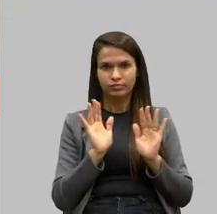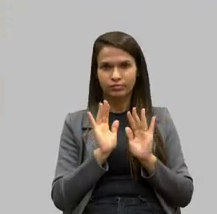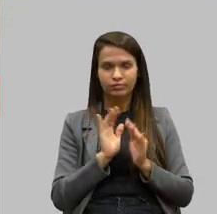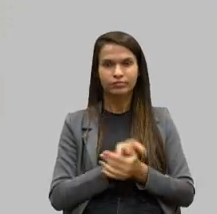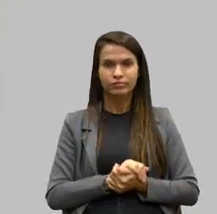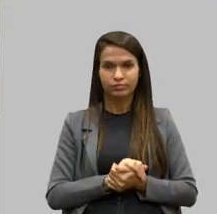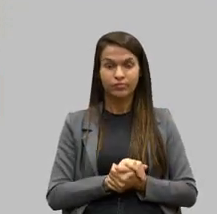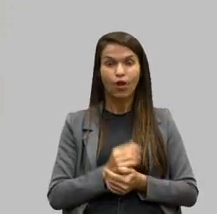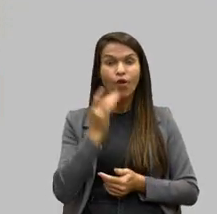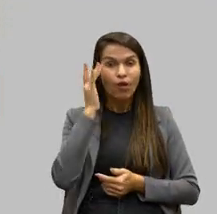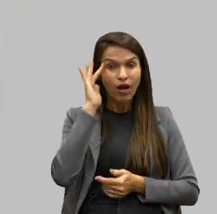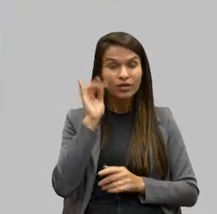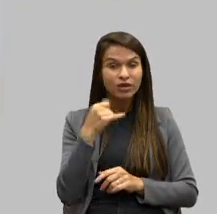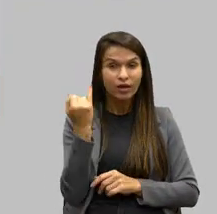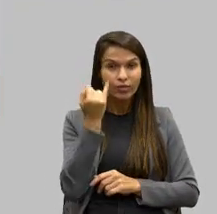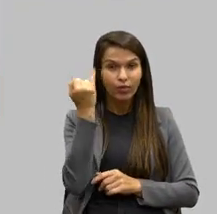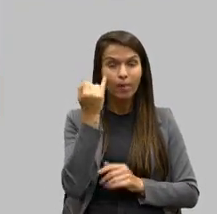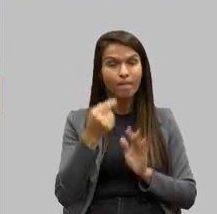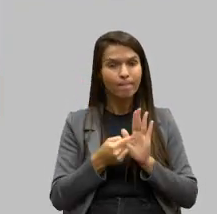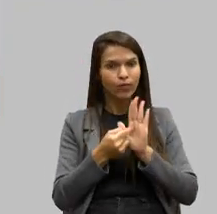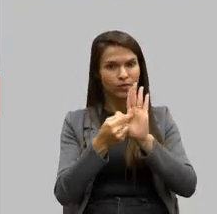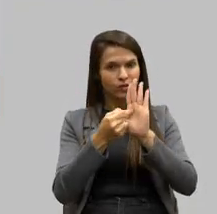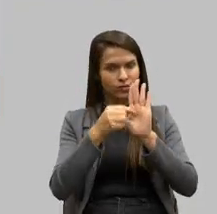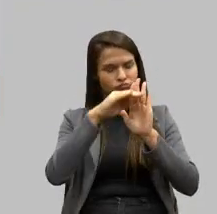Eu acho que é importante trazer a pauta,